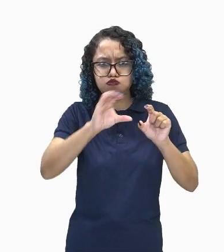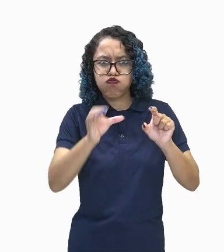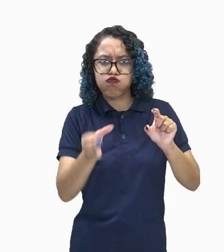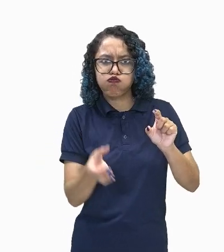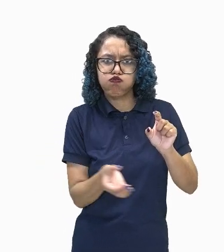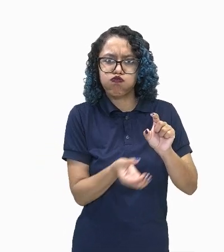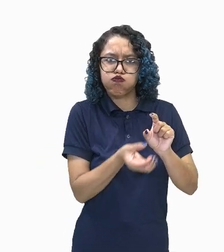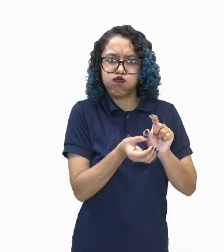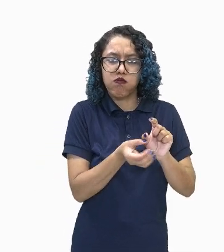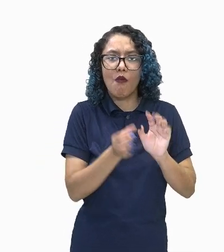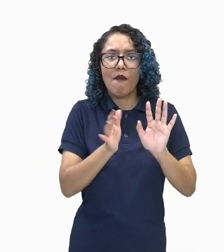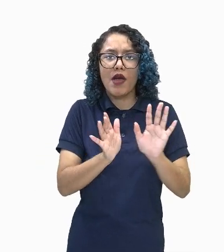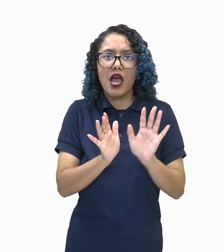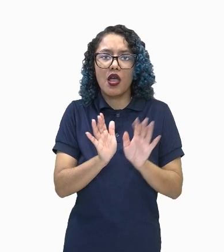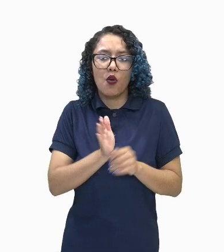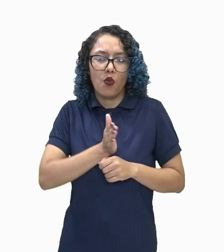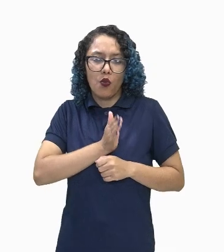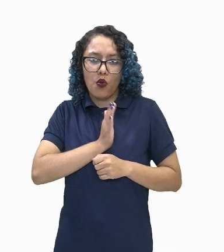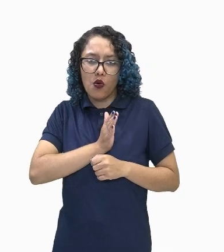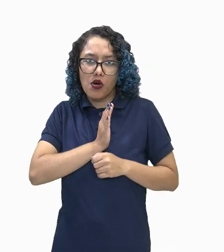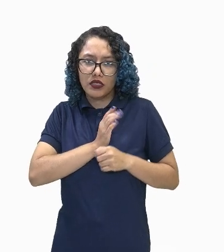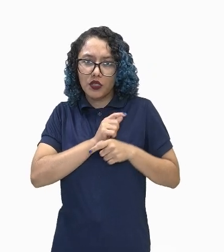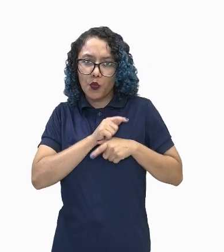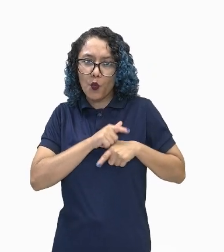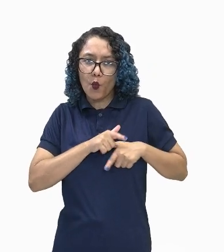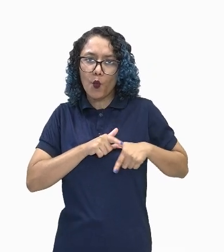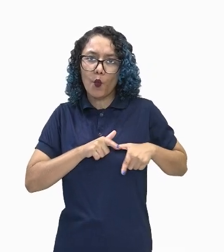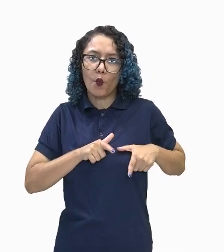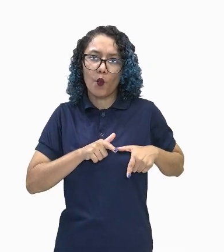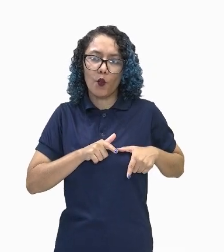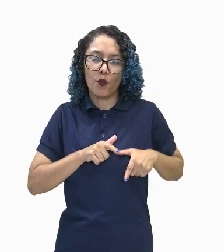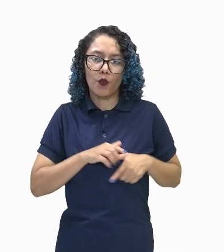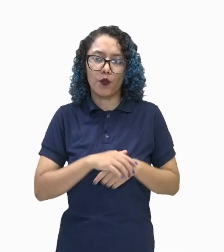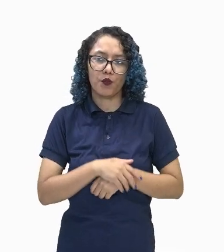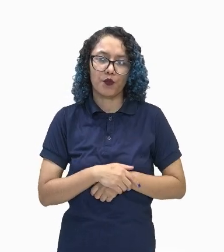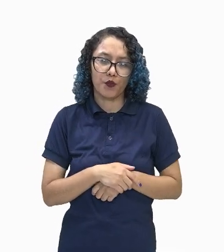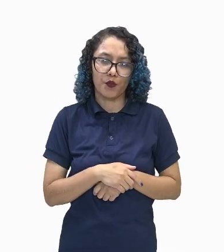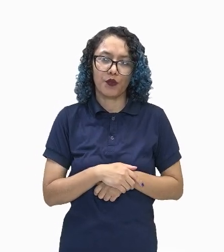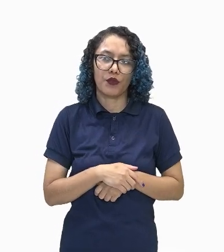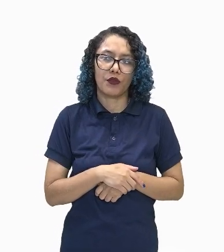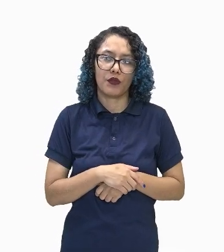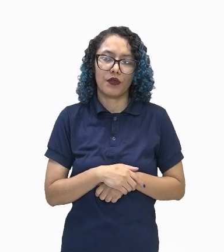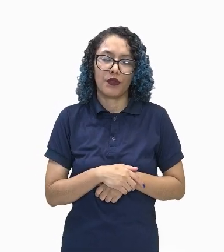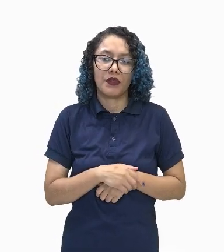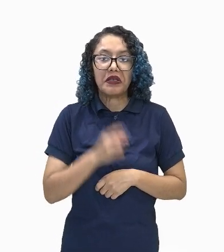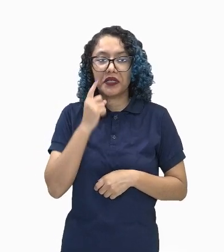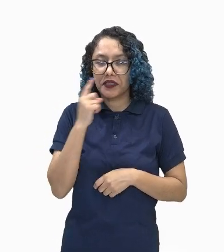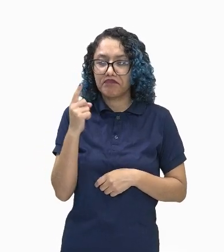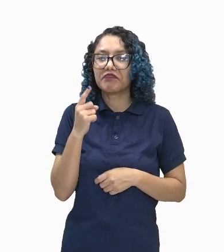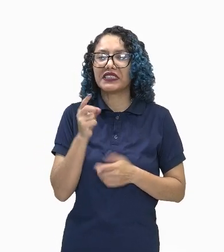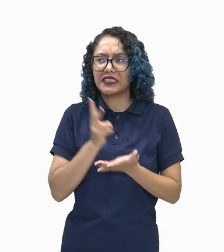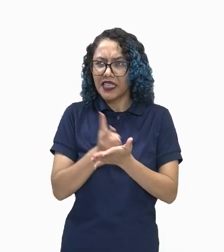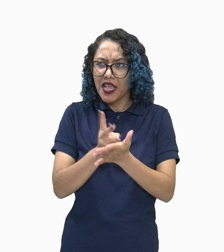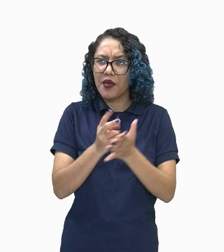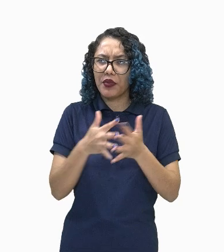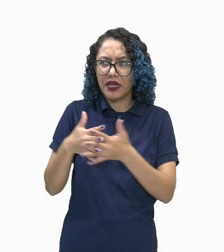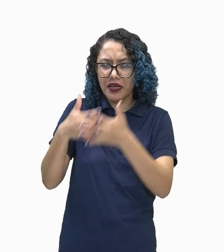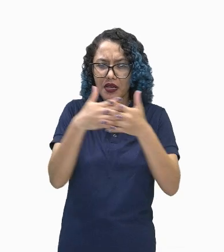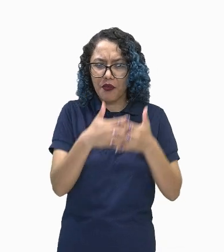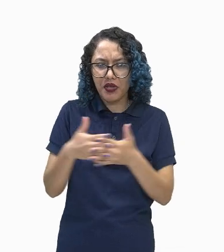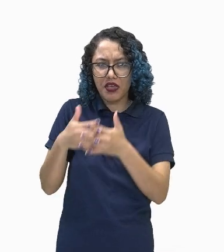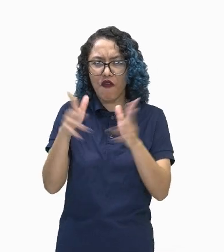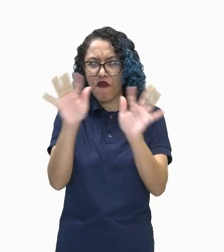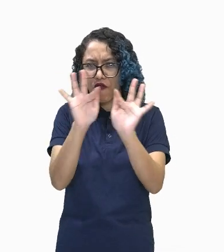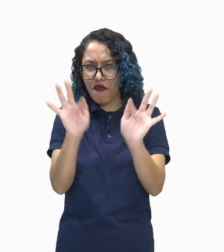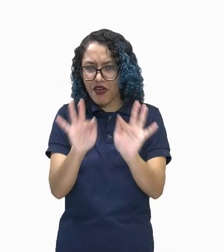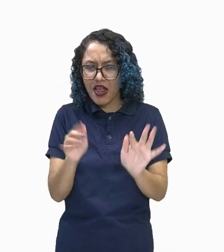que significa isso? Os caminhoneiros adoram andar com essas frases, com oposição